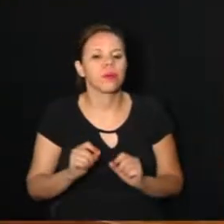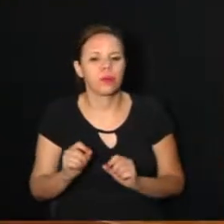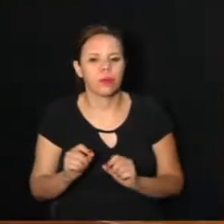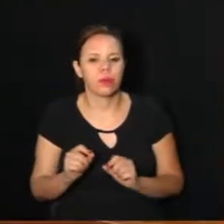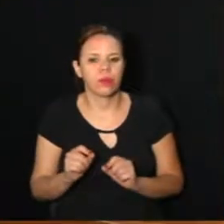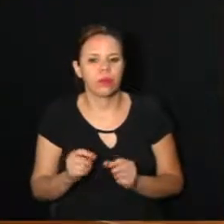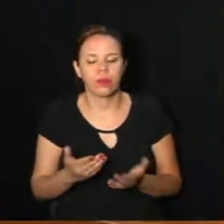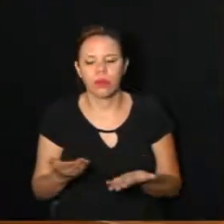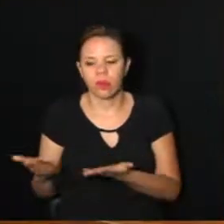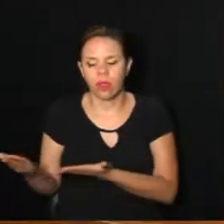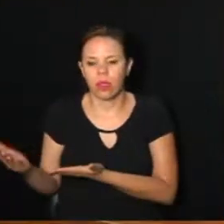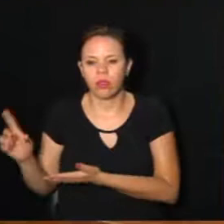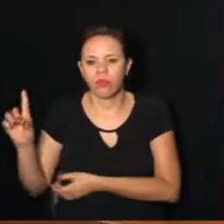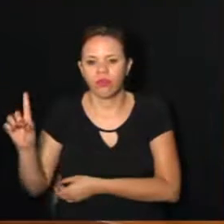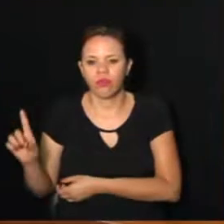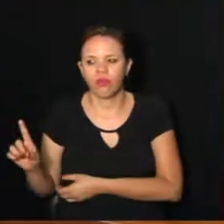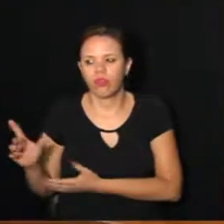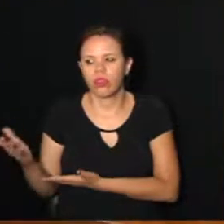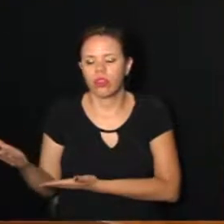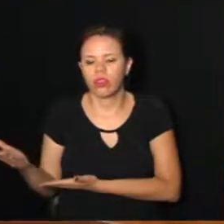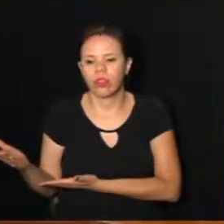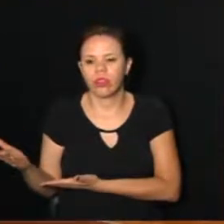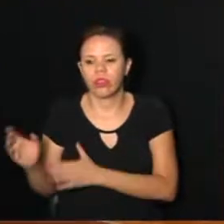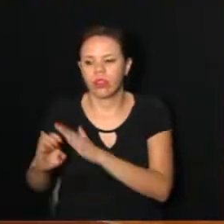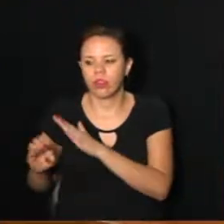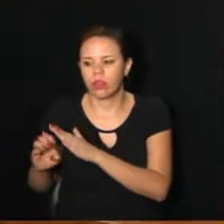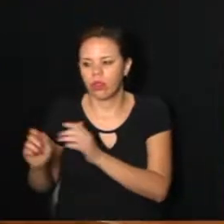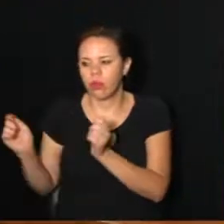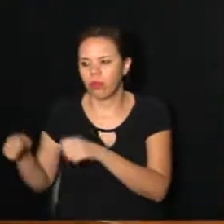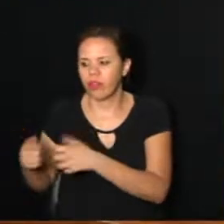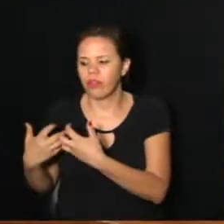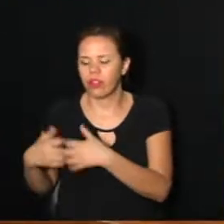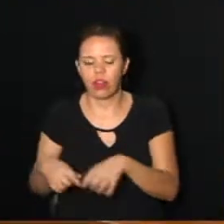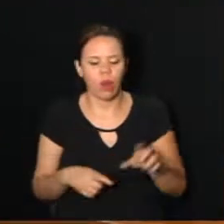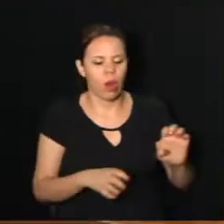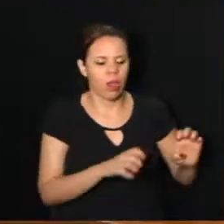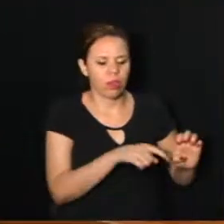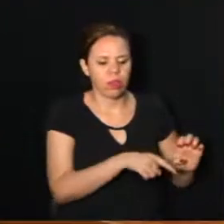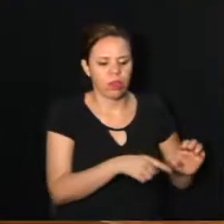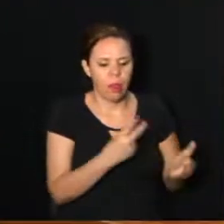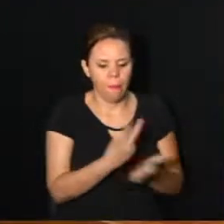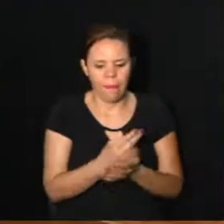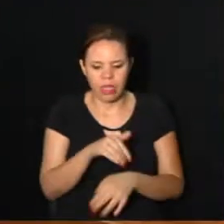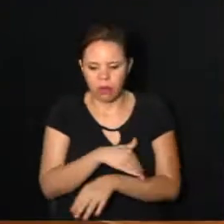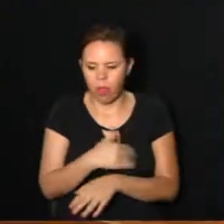lado direito essa empresa podia funcionar e no lado esquerdo não, da mesma rua.